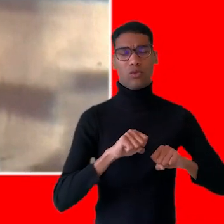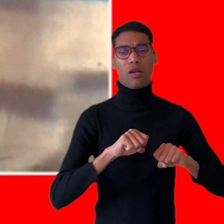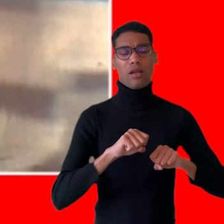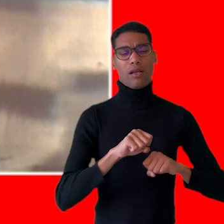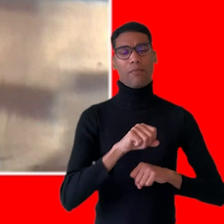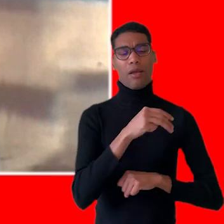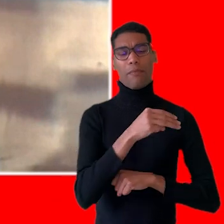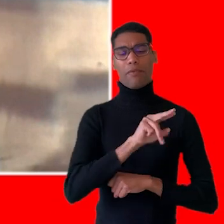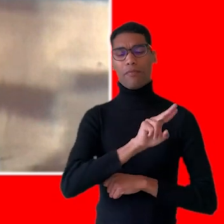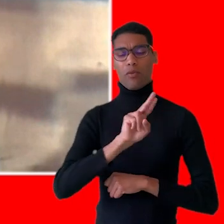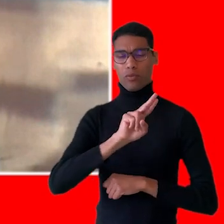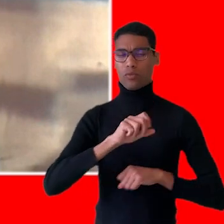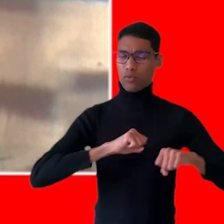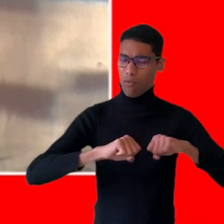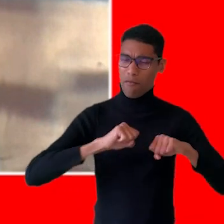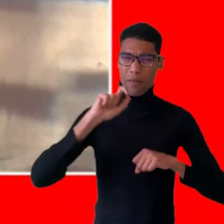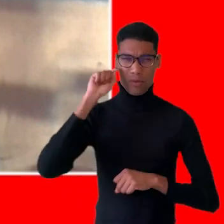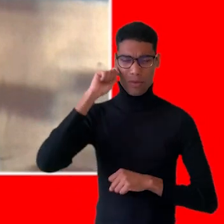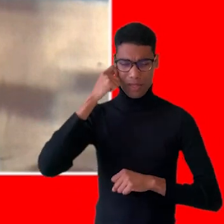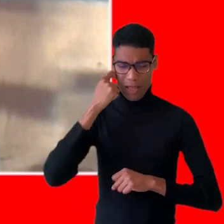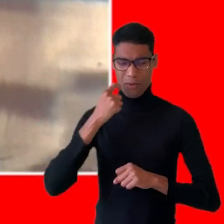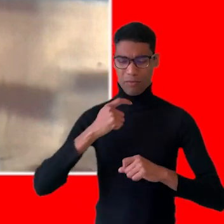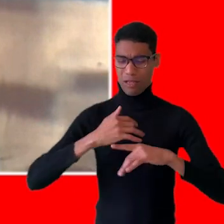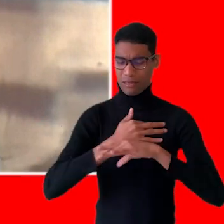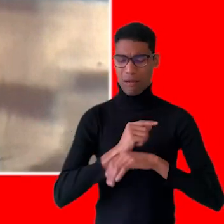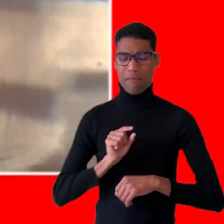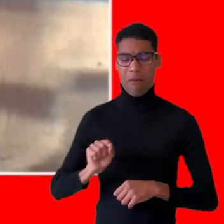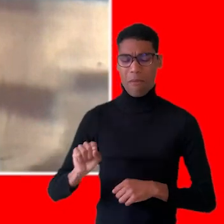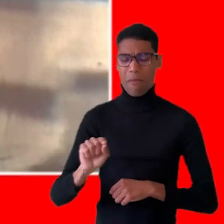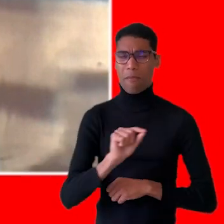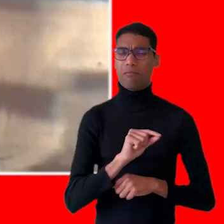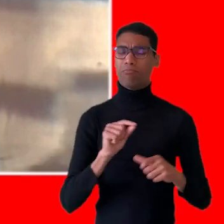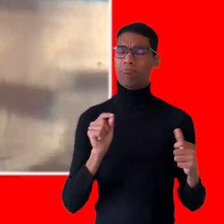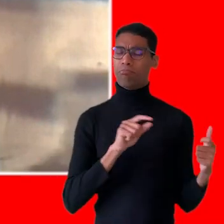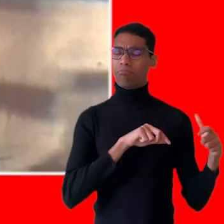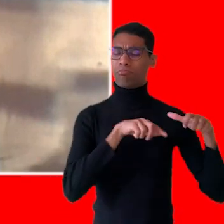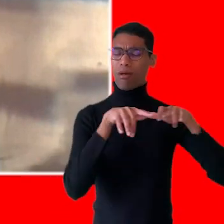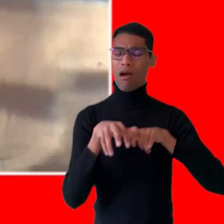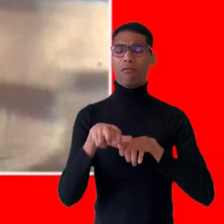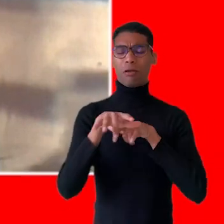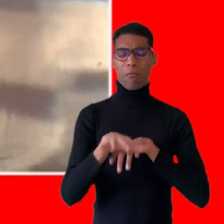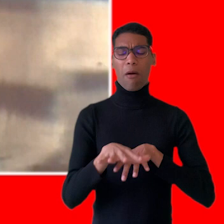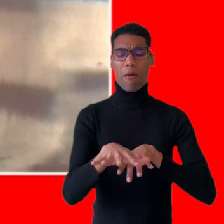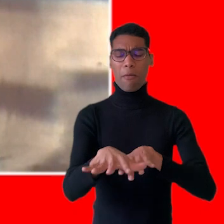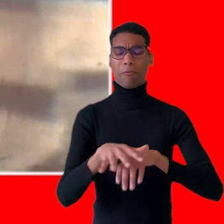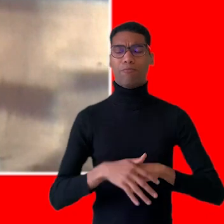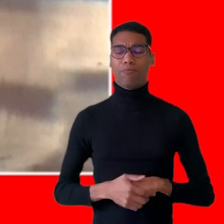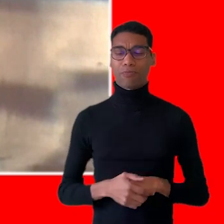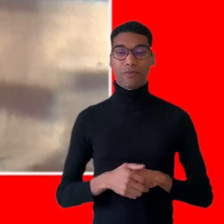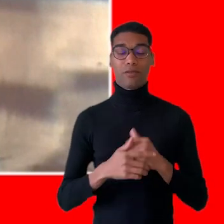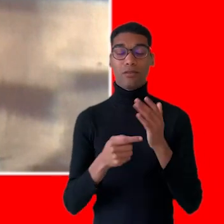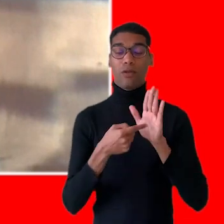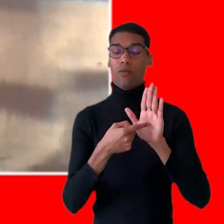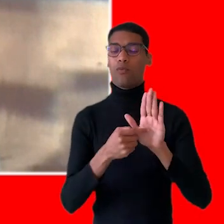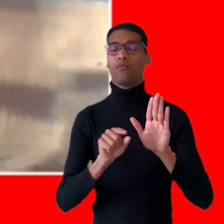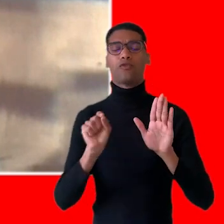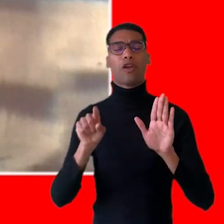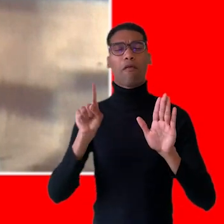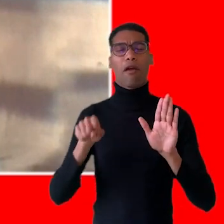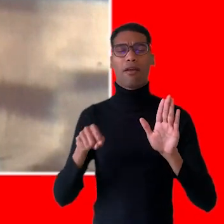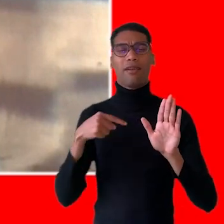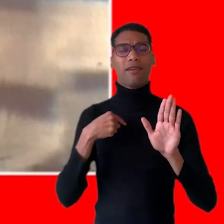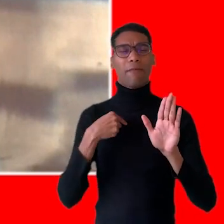negros da cidade. Então, ali aparecia a questão de maneira muito forte, que era a ideia de encenar